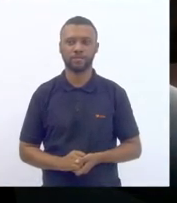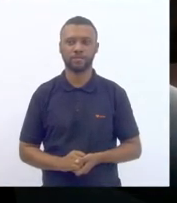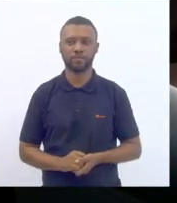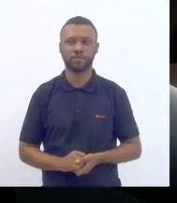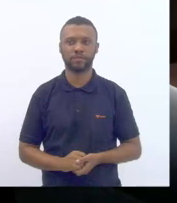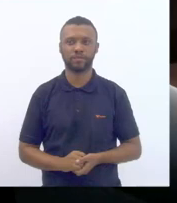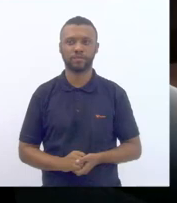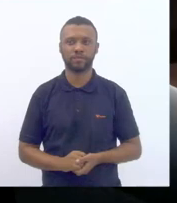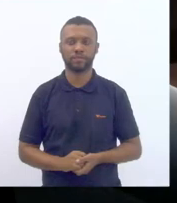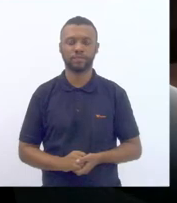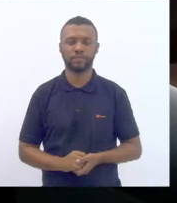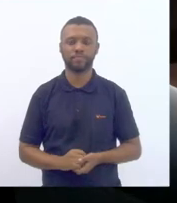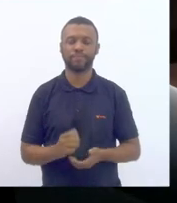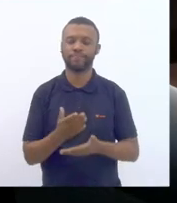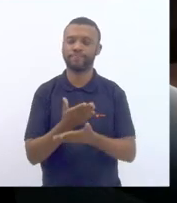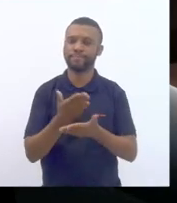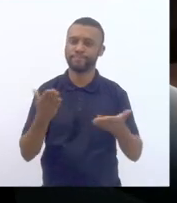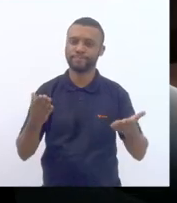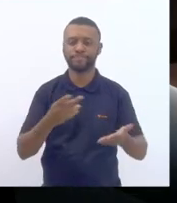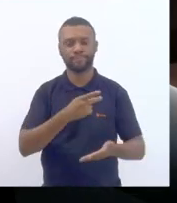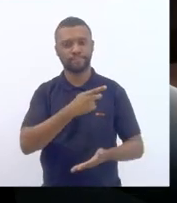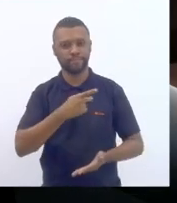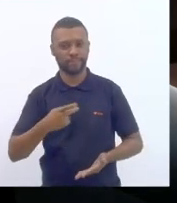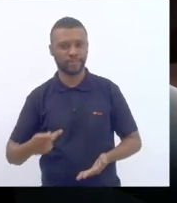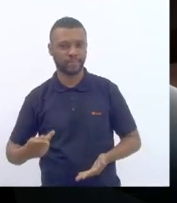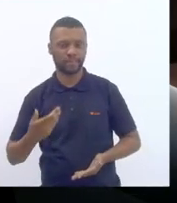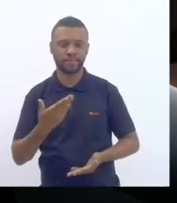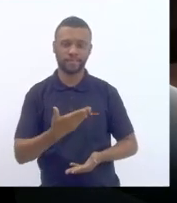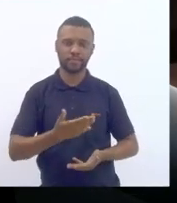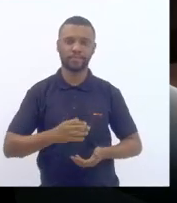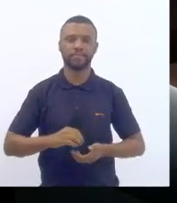o show Presidente e